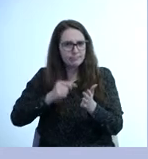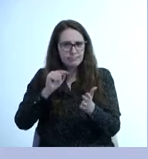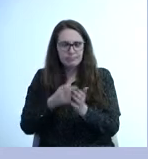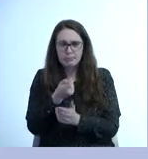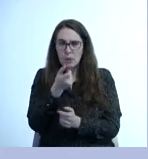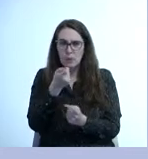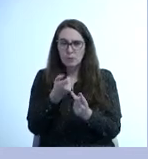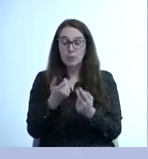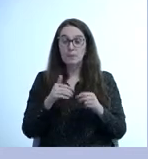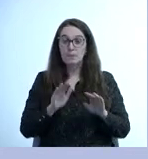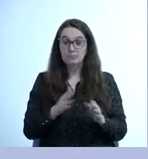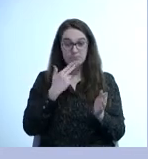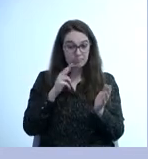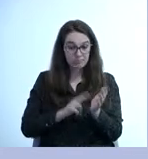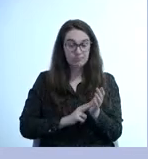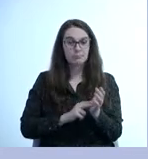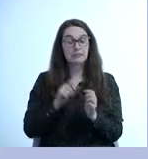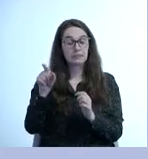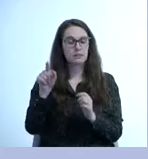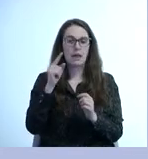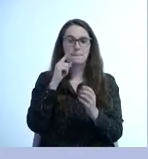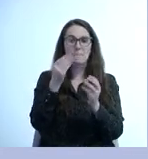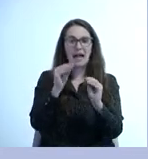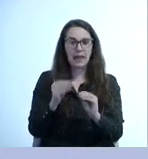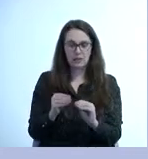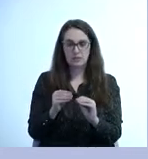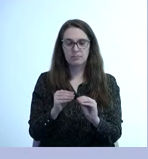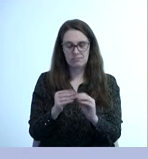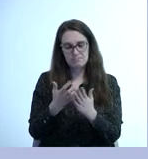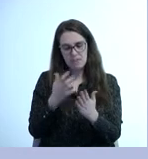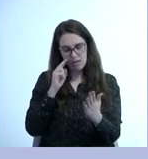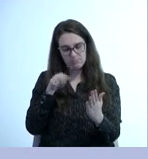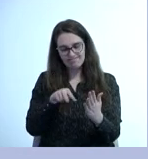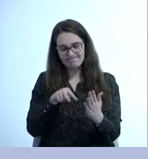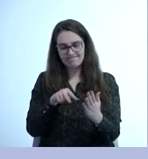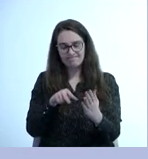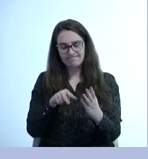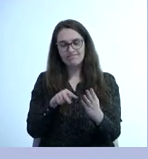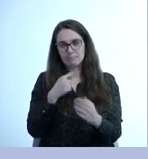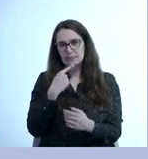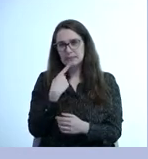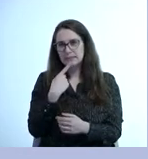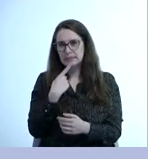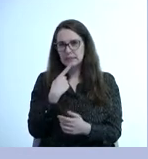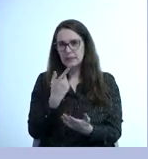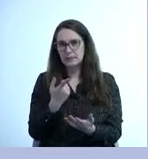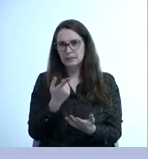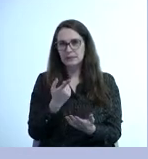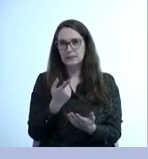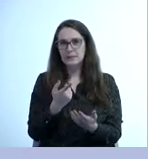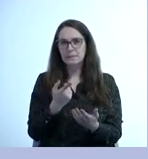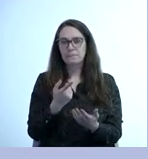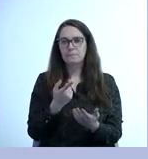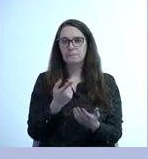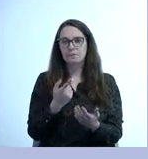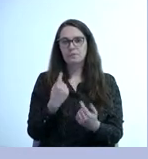é, mas então nas maquetes é incrível, e vê-se, eu tinha aqui uma coisa, um